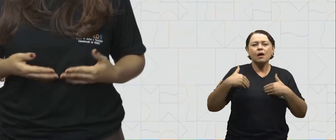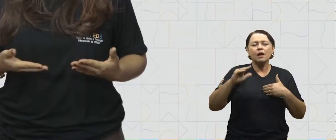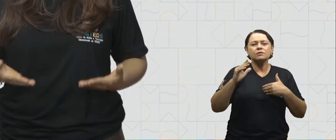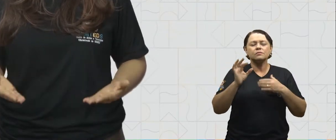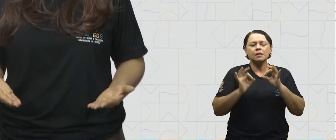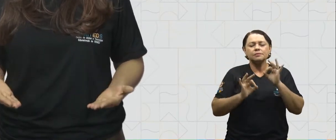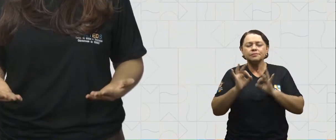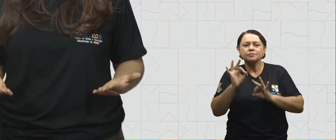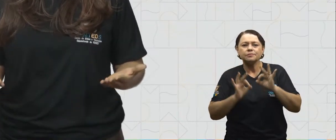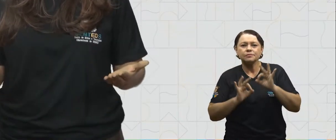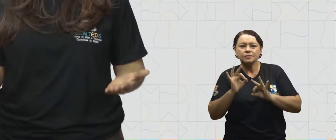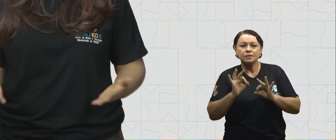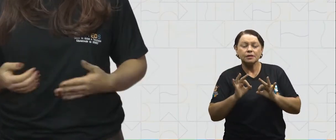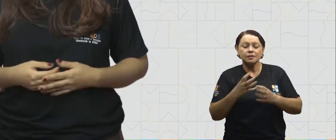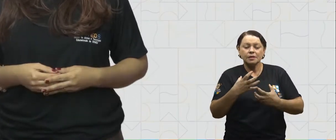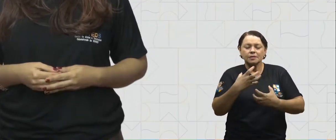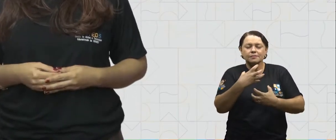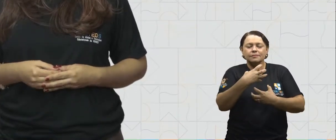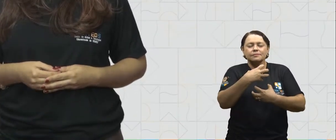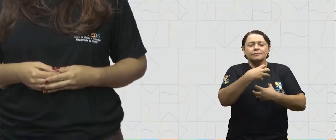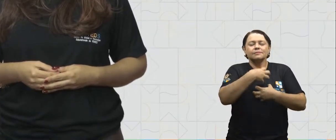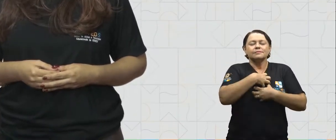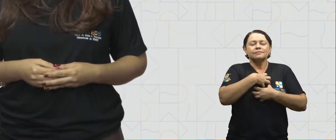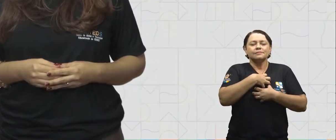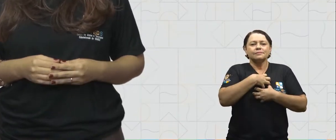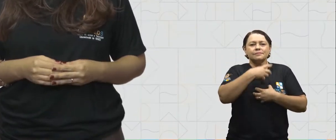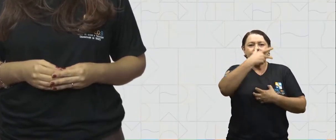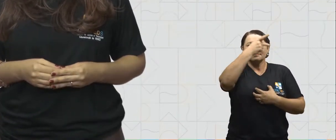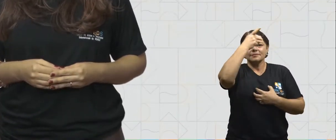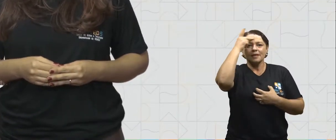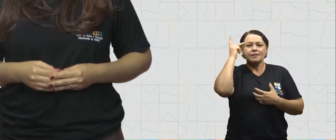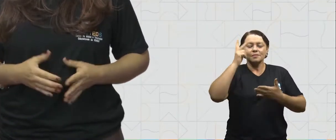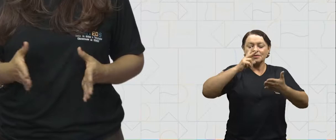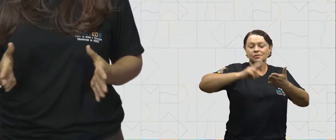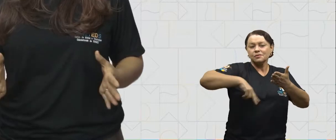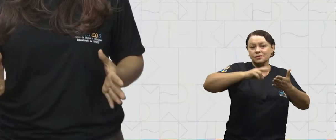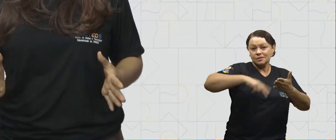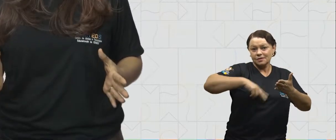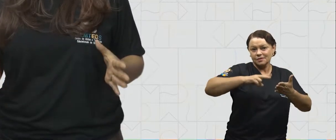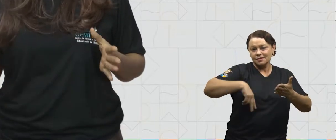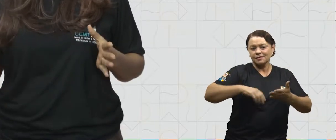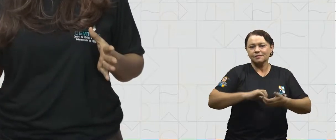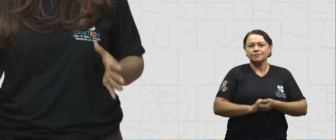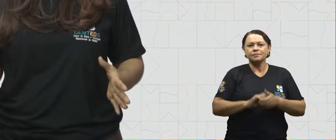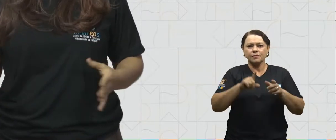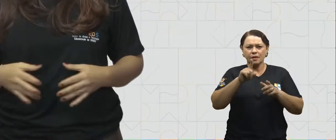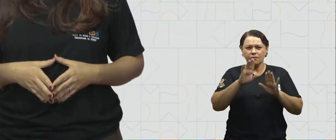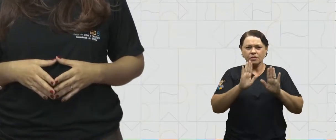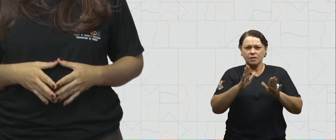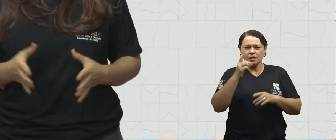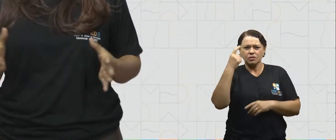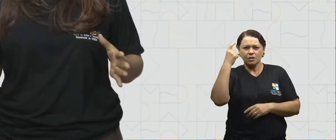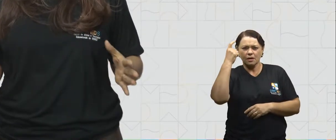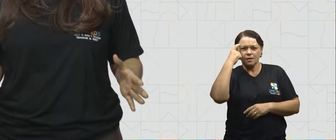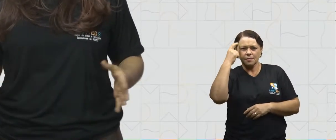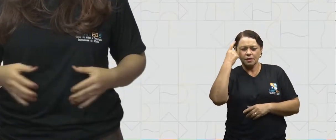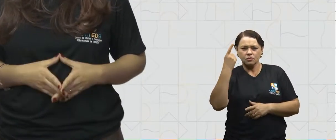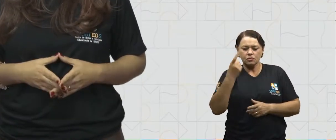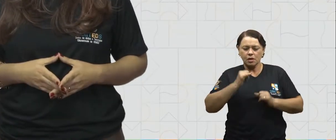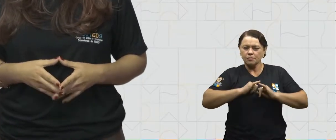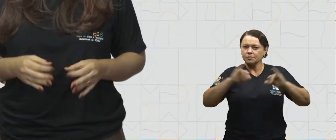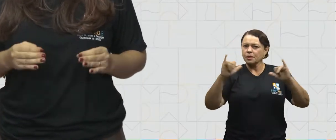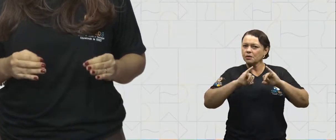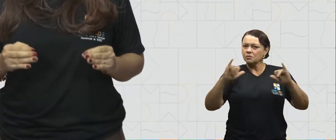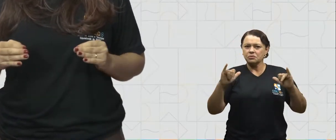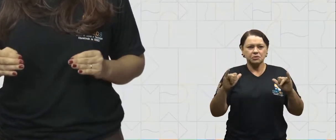isso para tocar a alma do leitor. Já parou para pensar que a notícia não faz isso? Pois